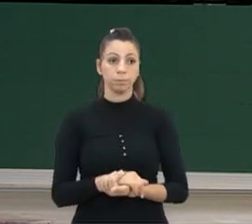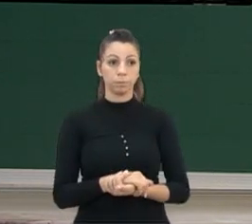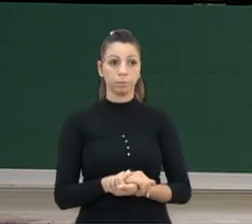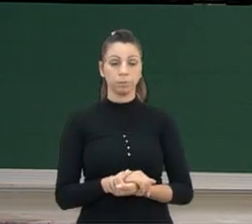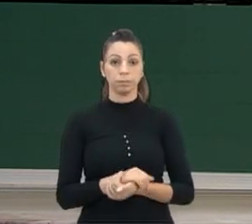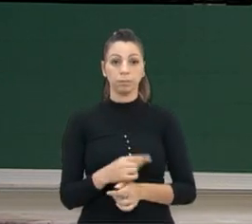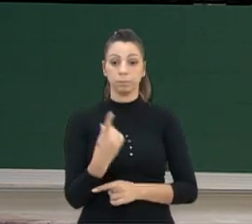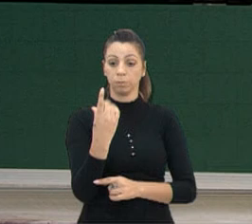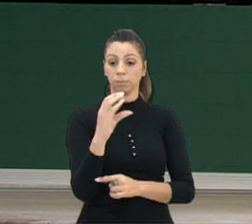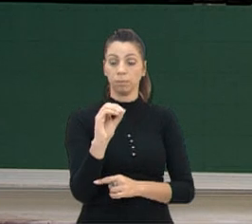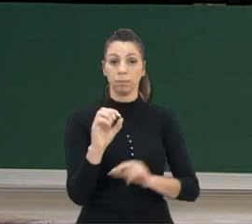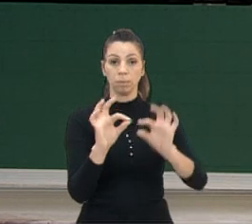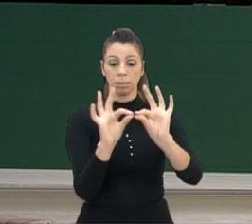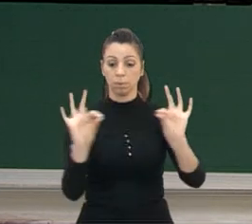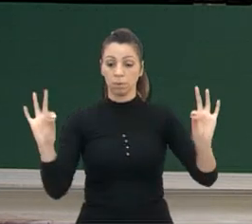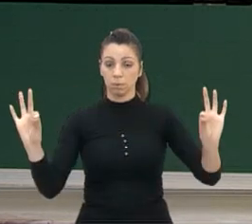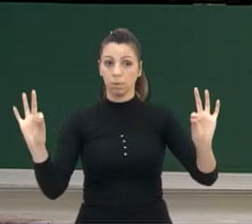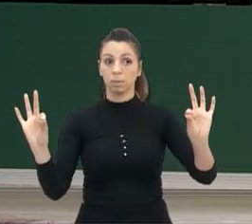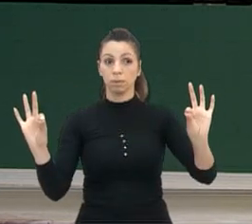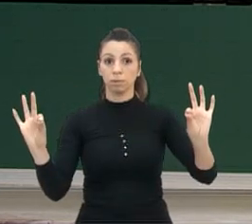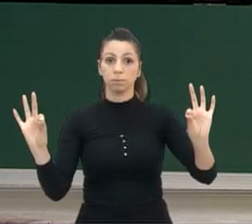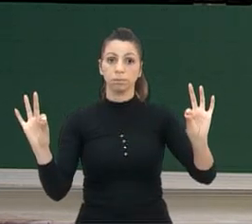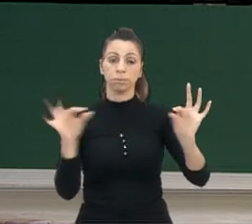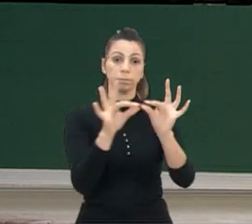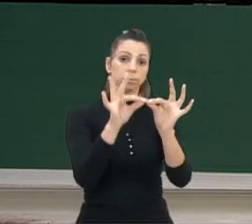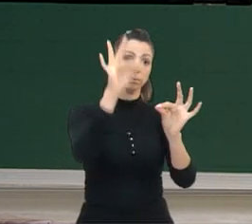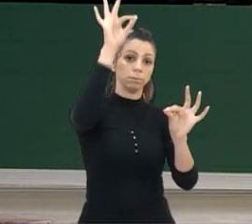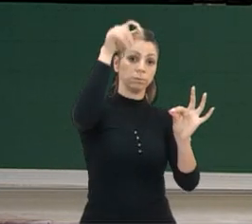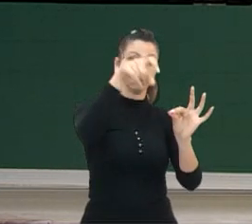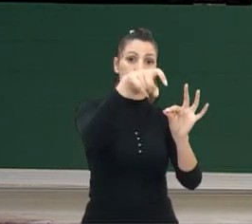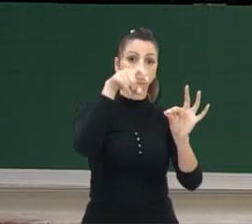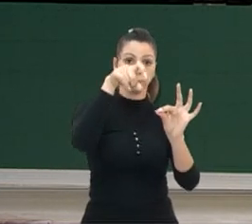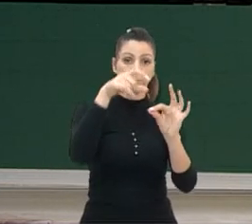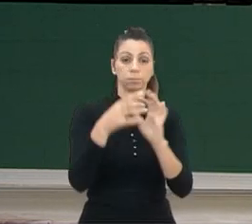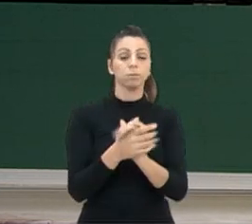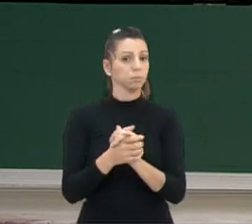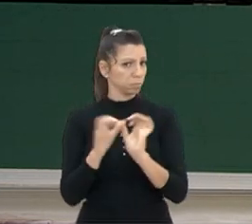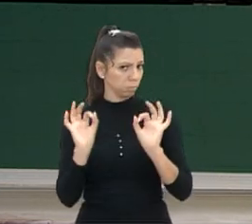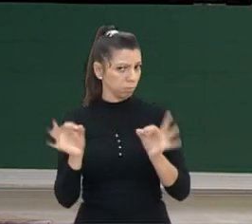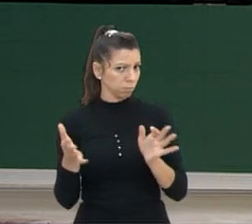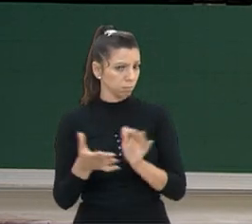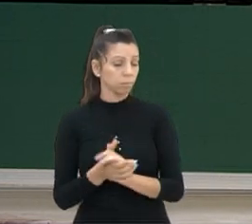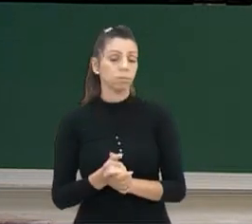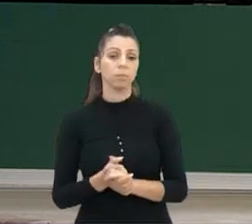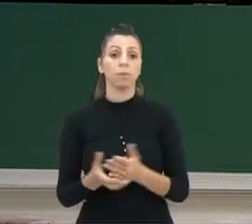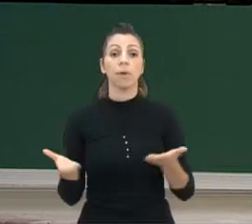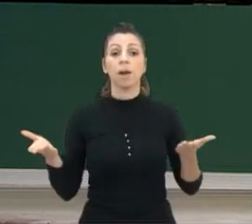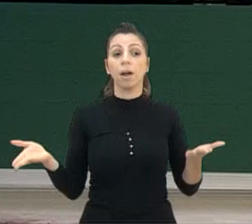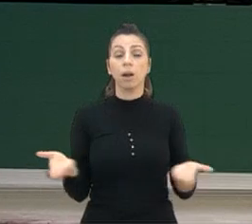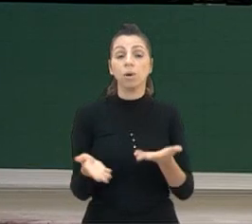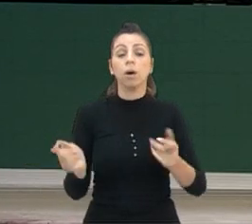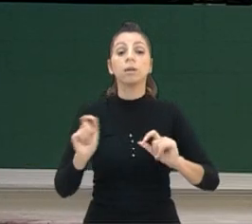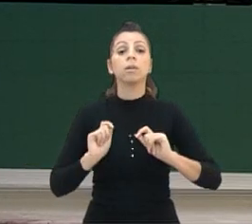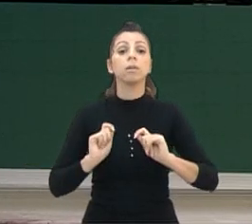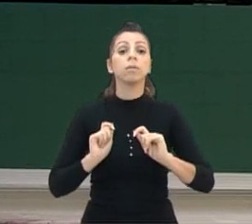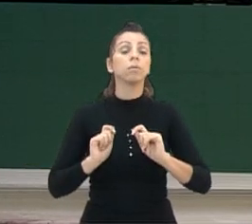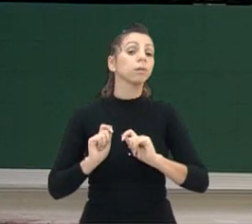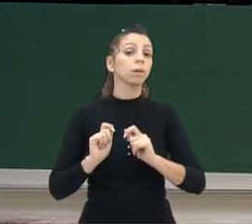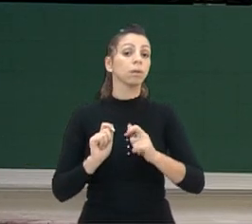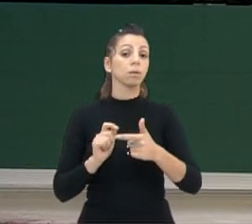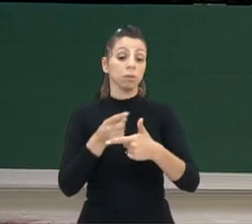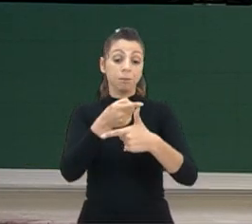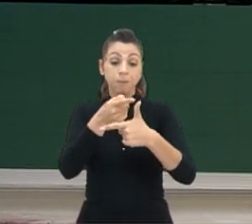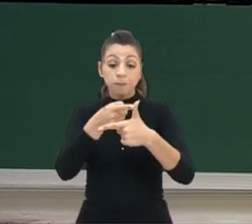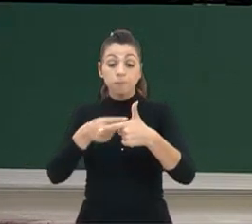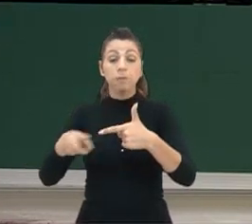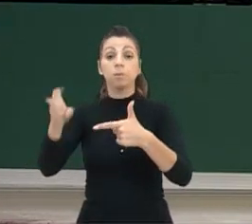de 10 de comprimento por x de largura. Certo? Agora, eu quero dividir por 5x. O que